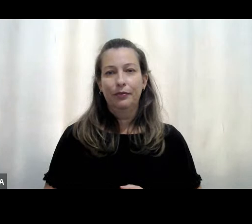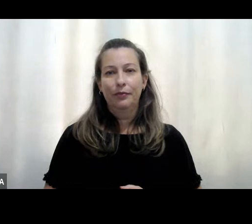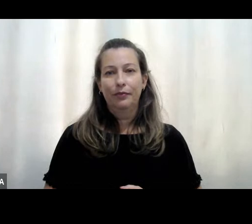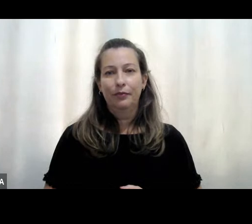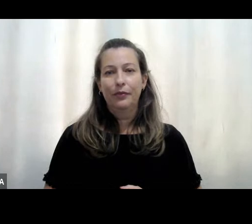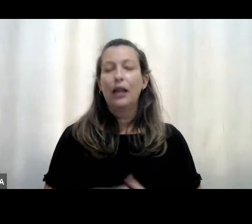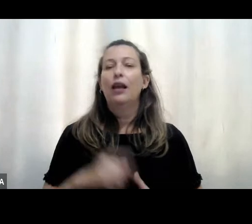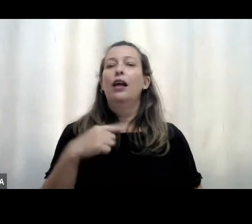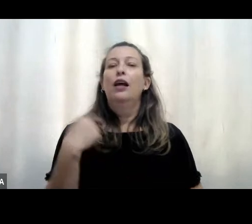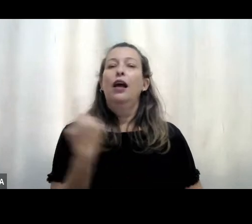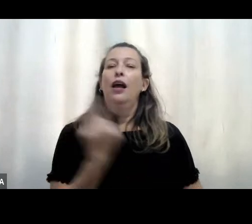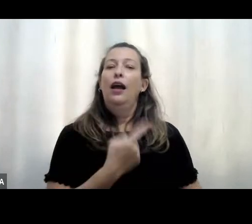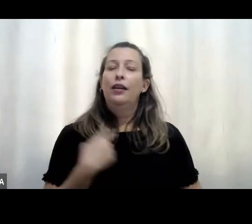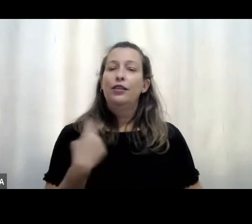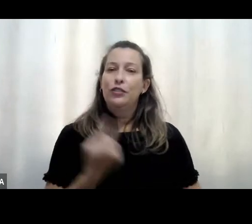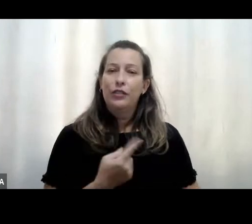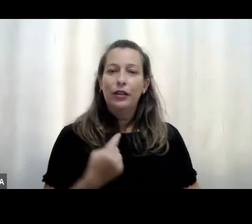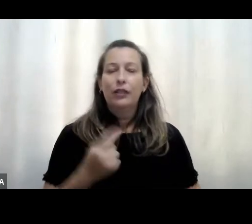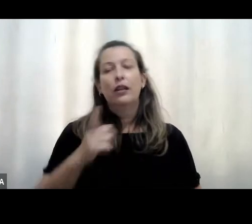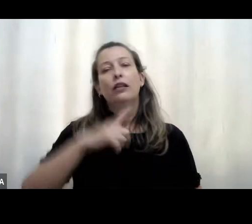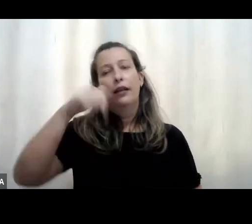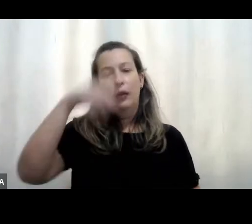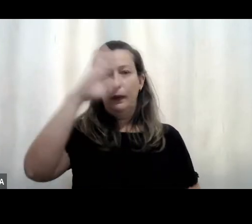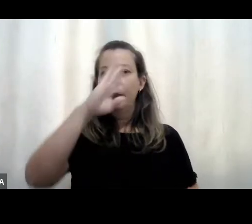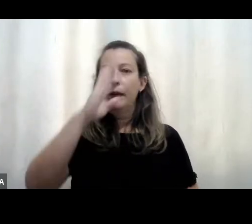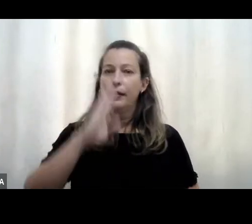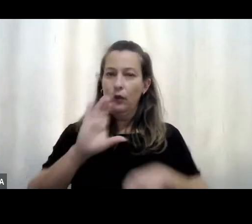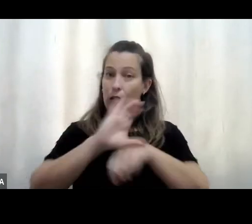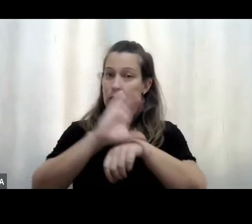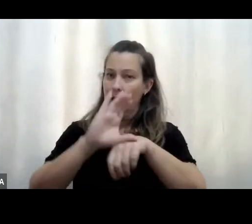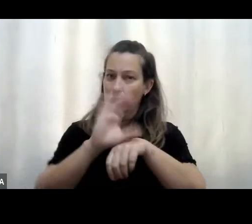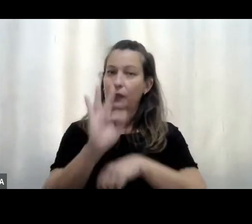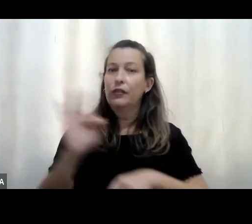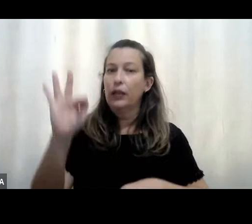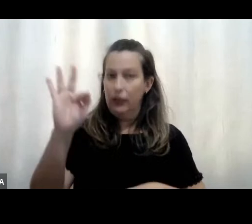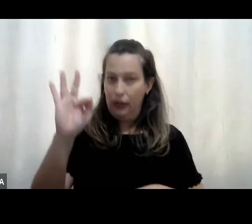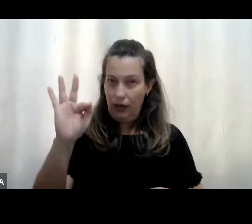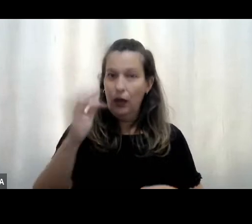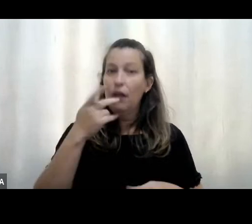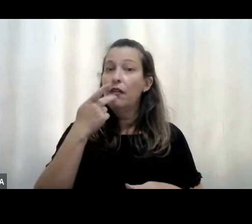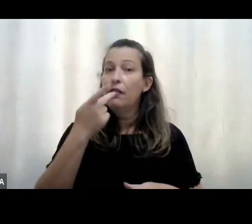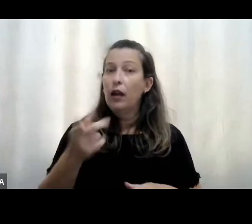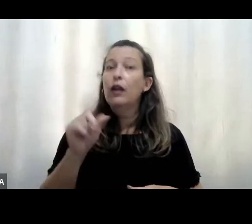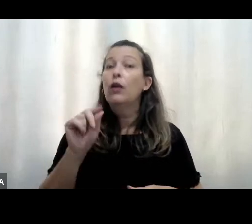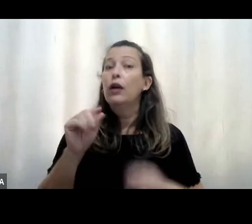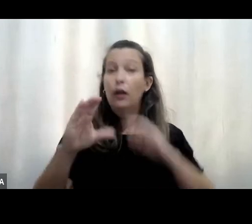A gente tem no Brasil uma Constituição Federal que prevê que a